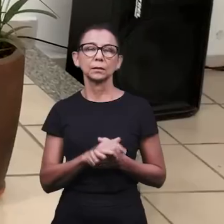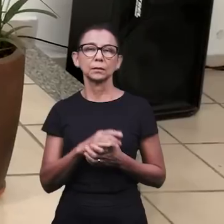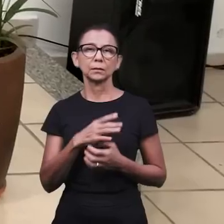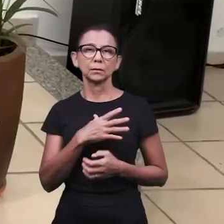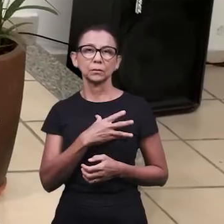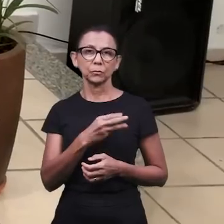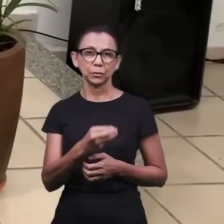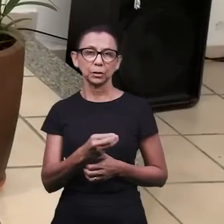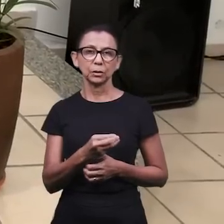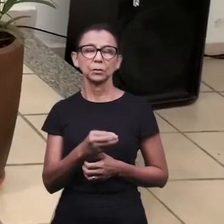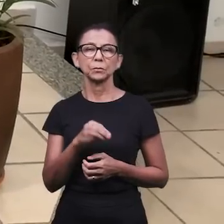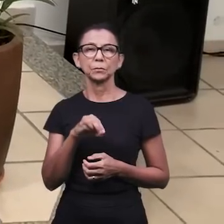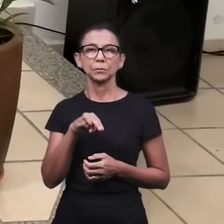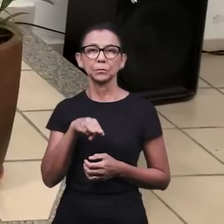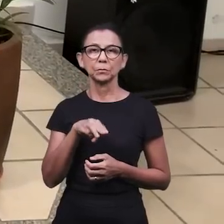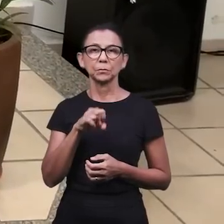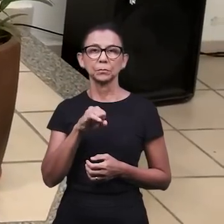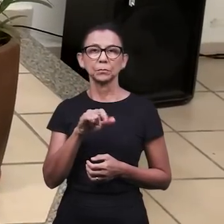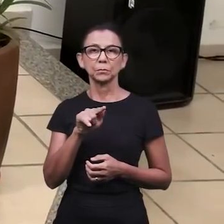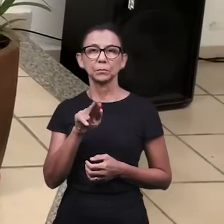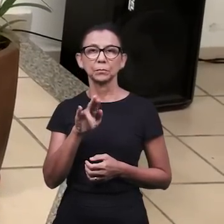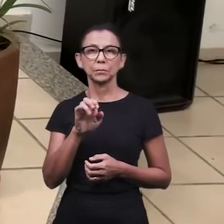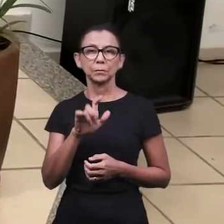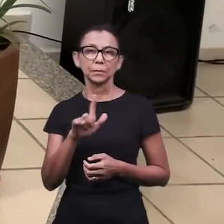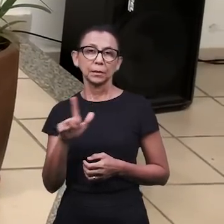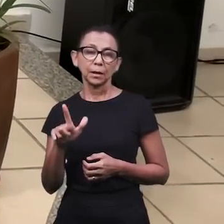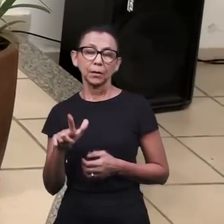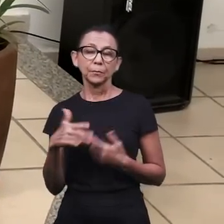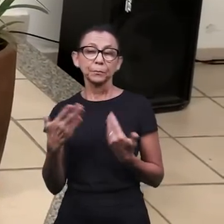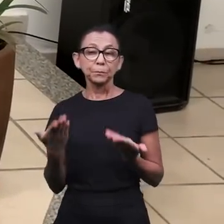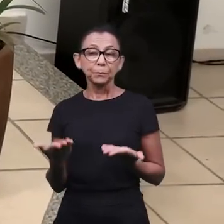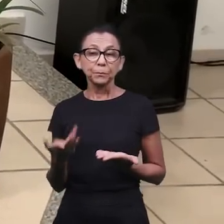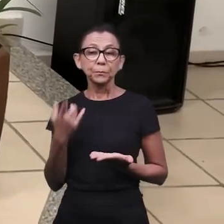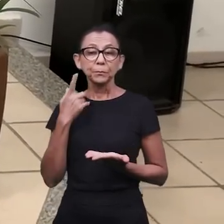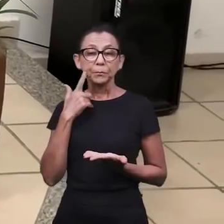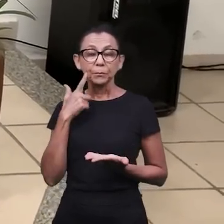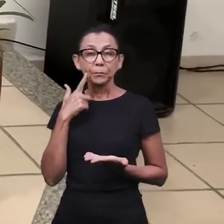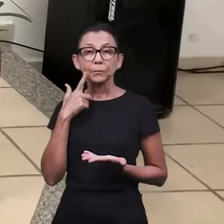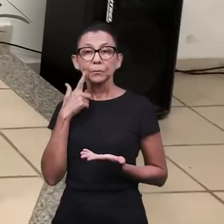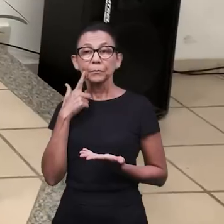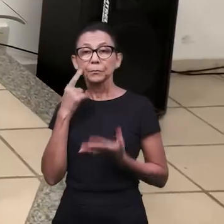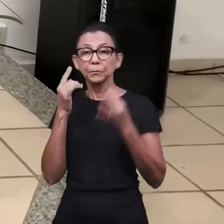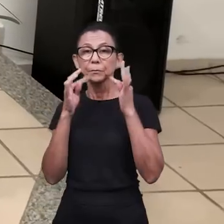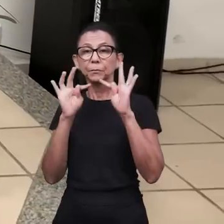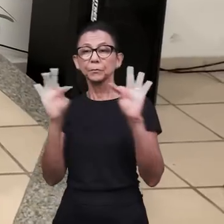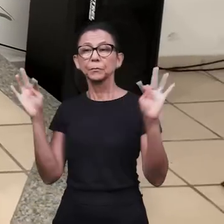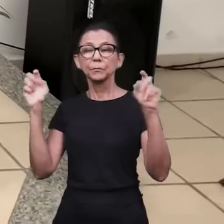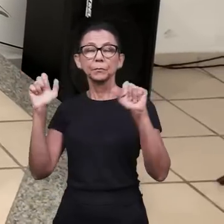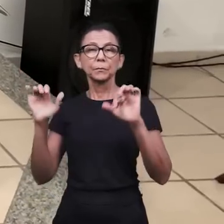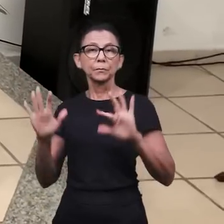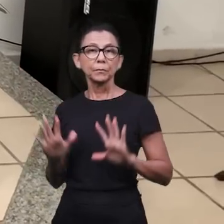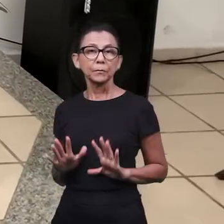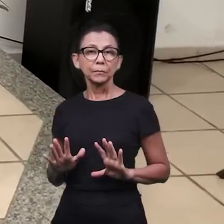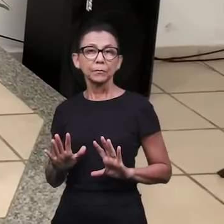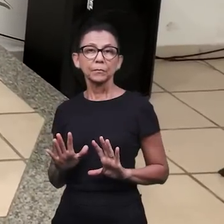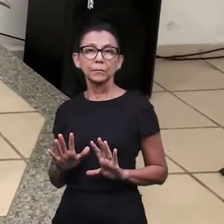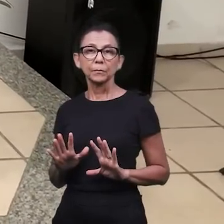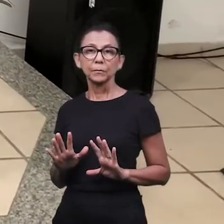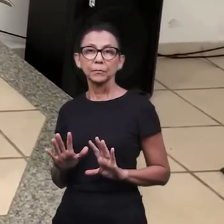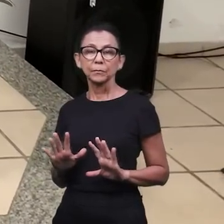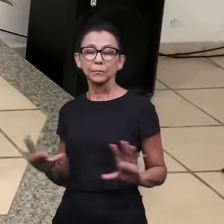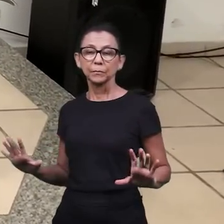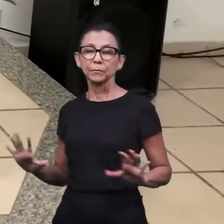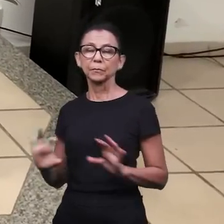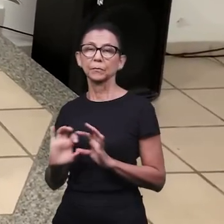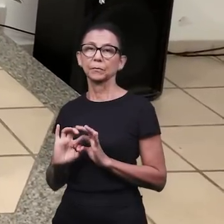e nós vimos que a bênção é estar no corpo, né? Os irmãos passaram a necessidade para a igreja, para o corpo,